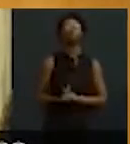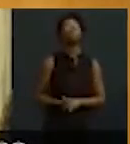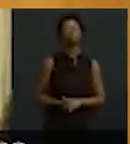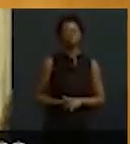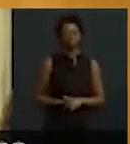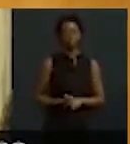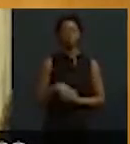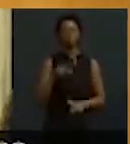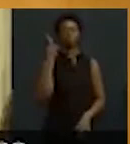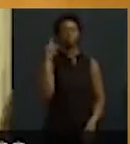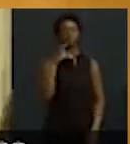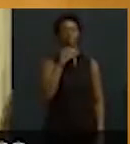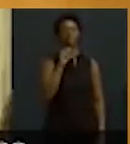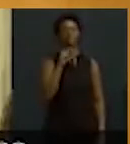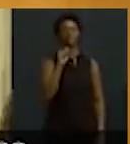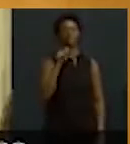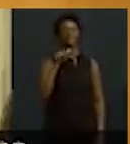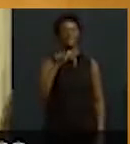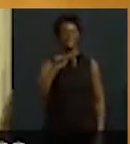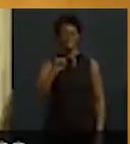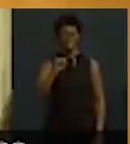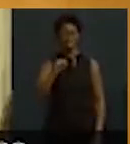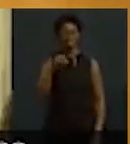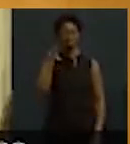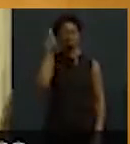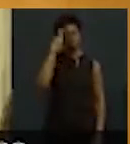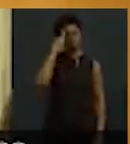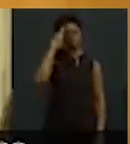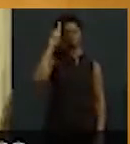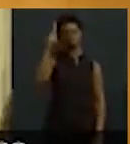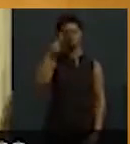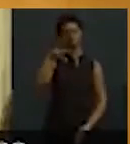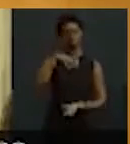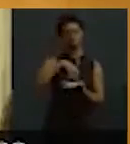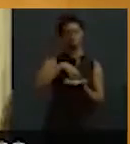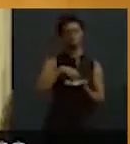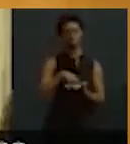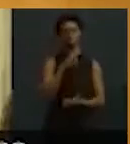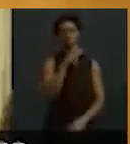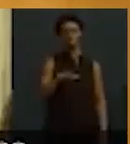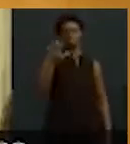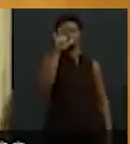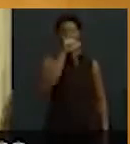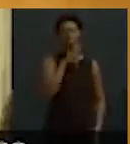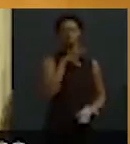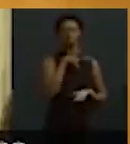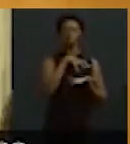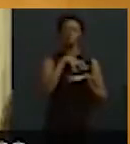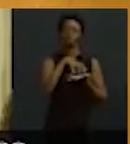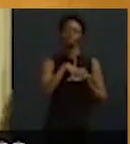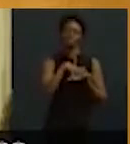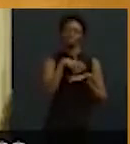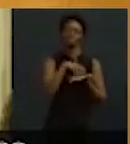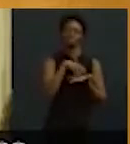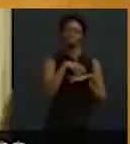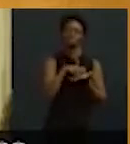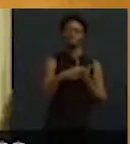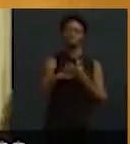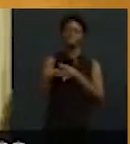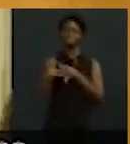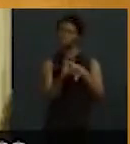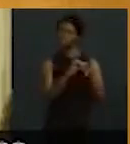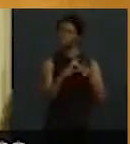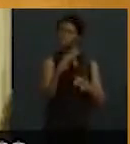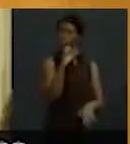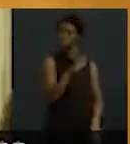Caracas, chefe da Unidade Europa Central junto à Direção-Geral da União